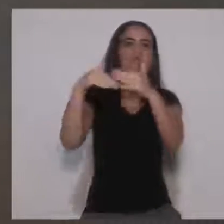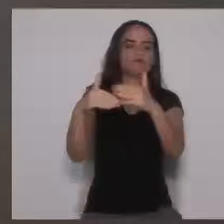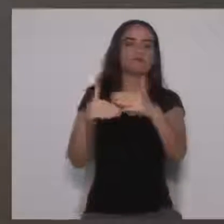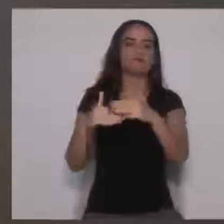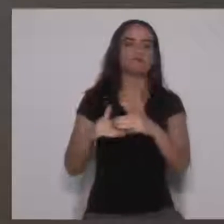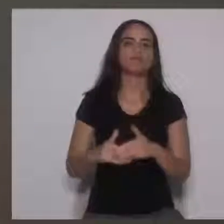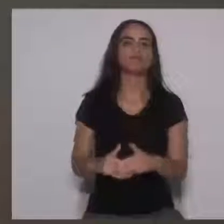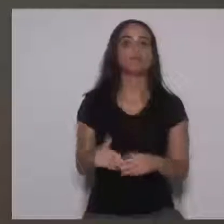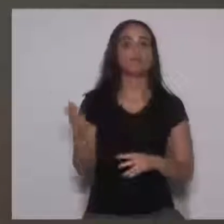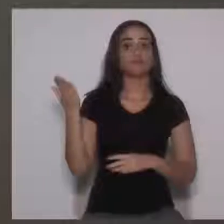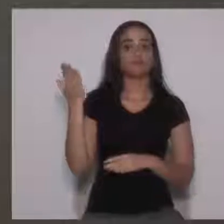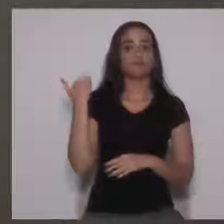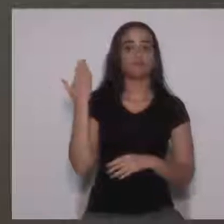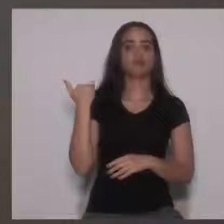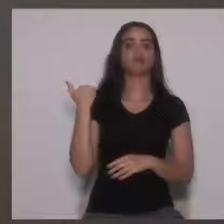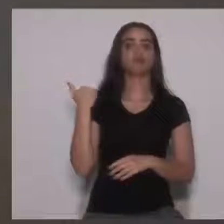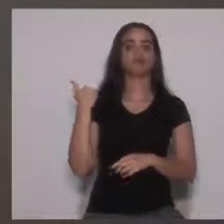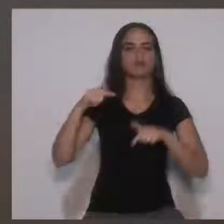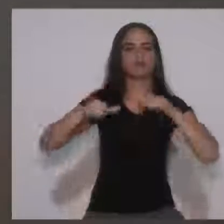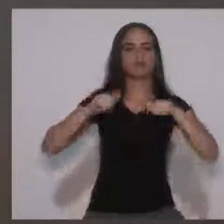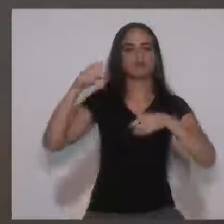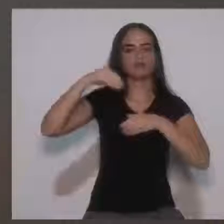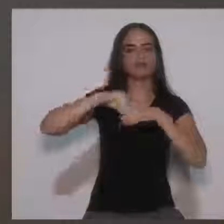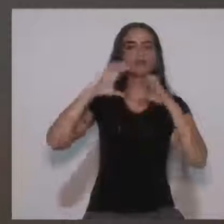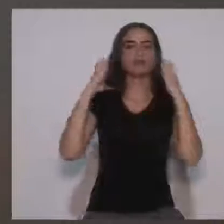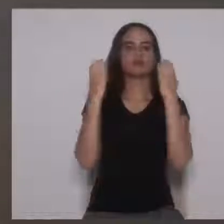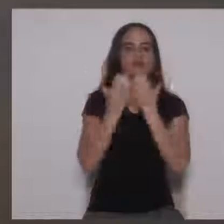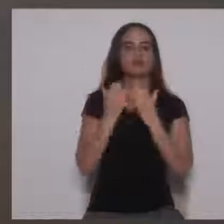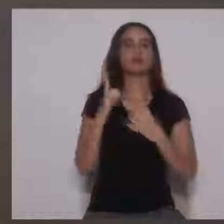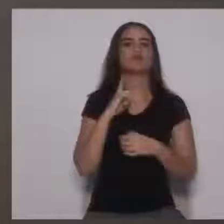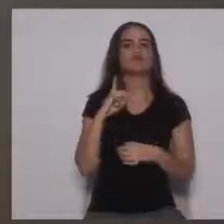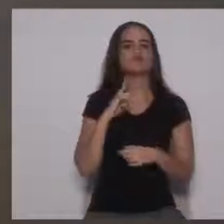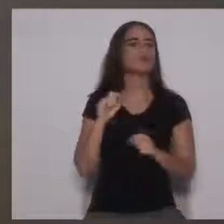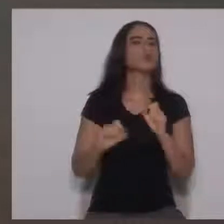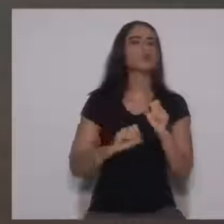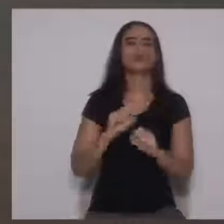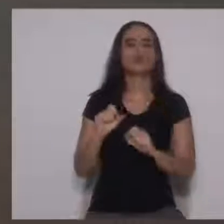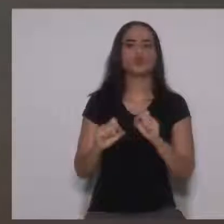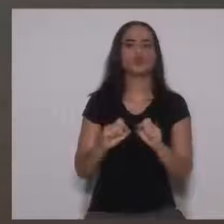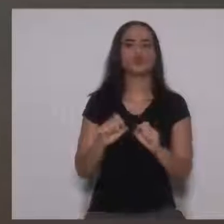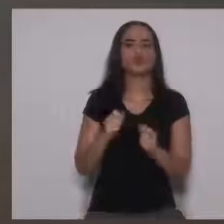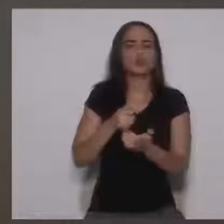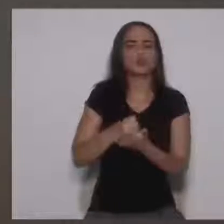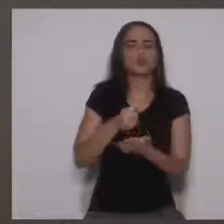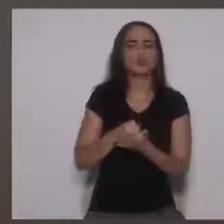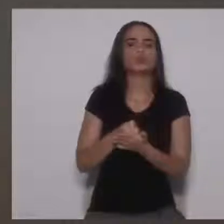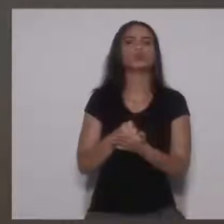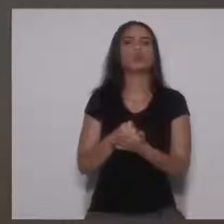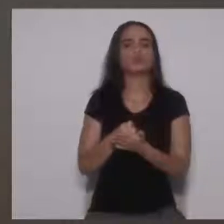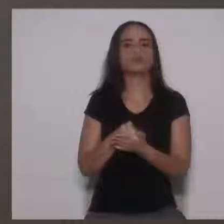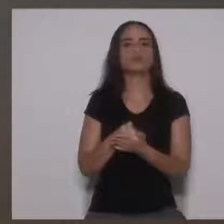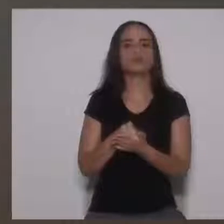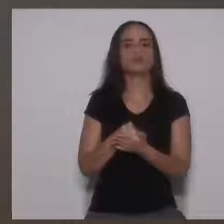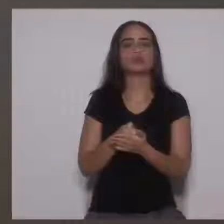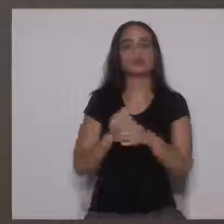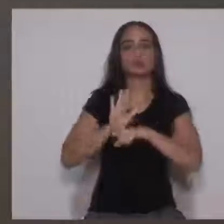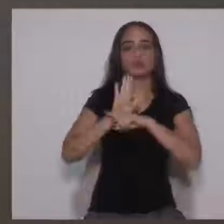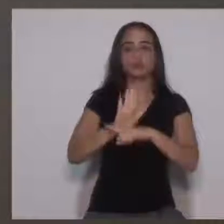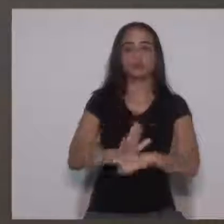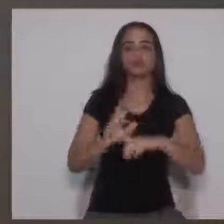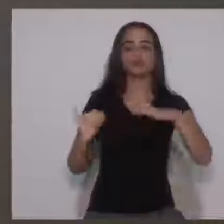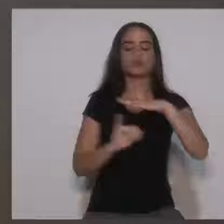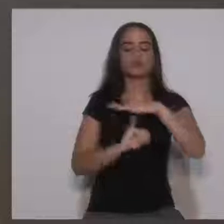Quando eu estive aqui e fiz medidas impositivas, coloquei como medidas impositivas a favor das entidades